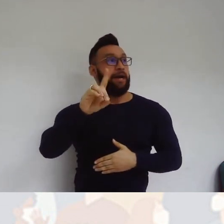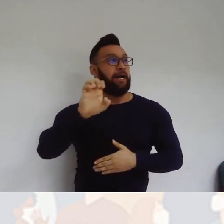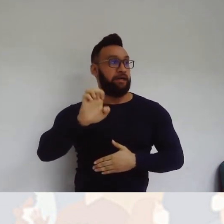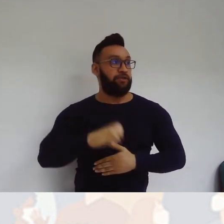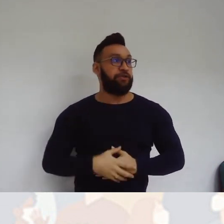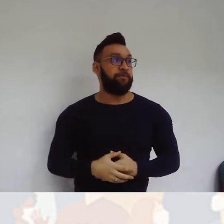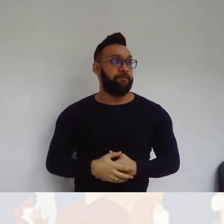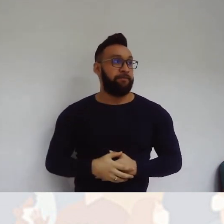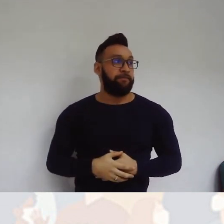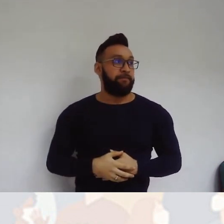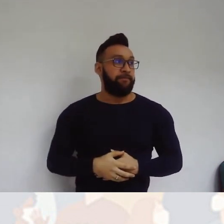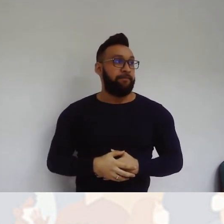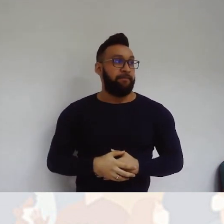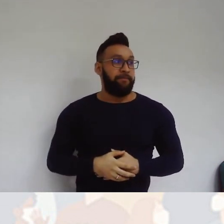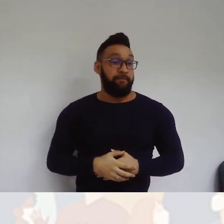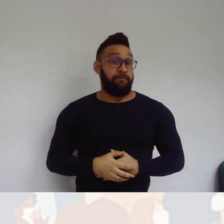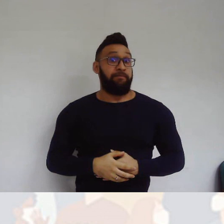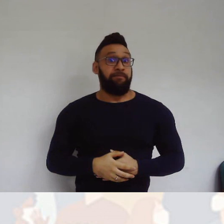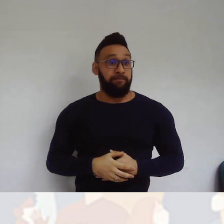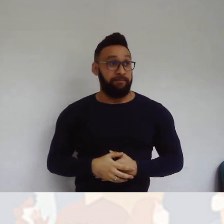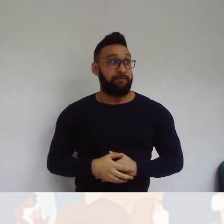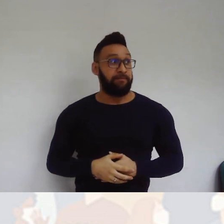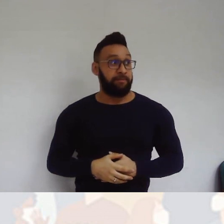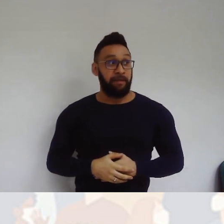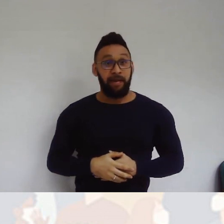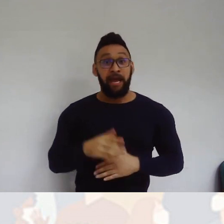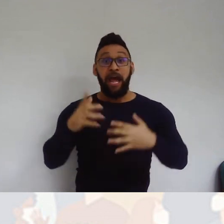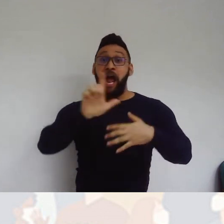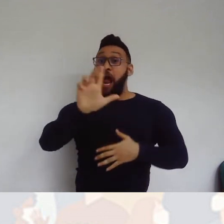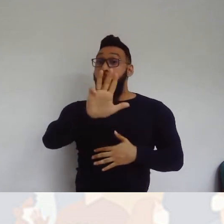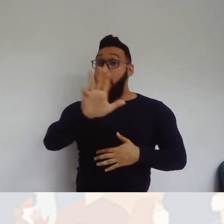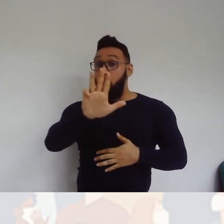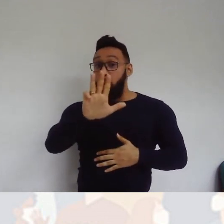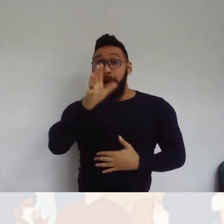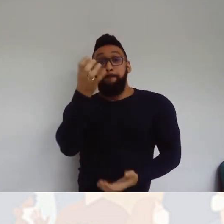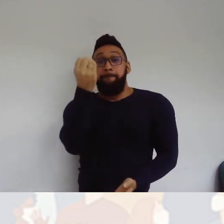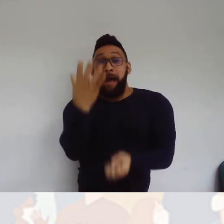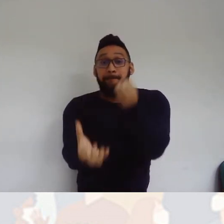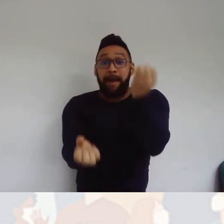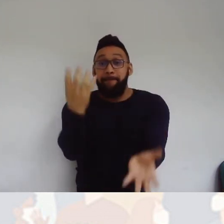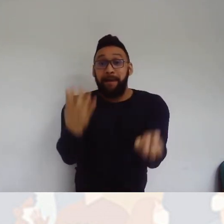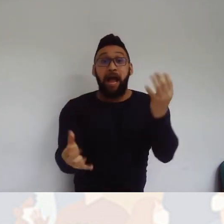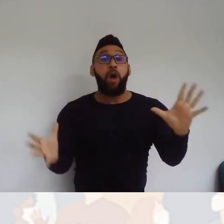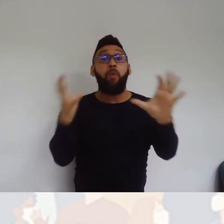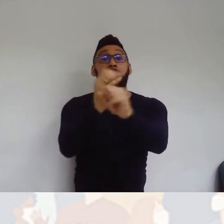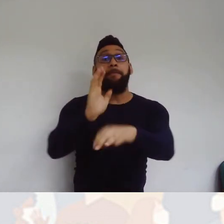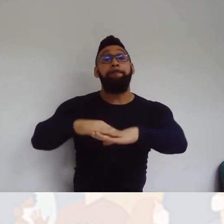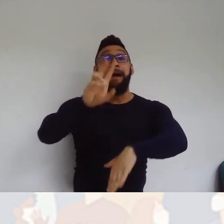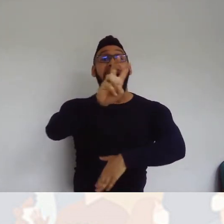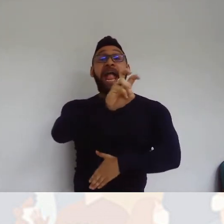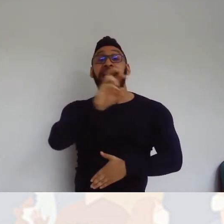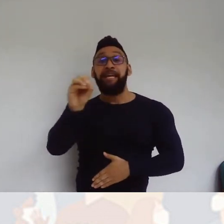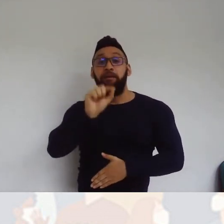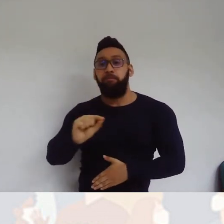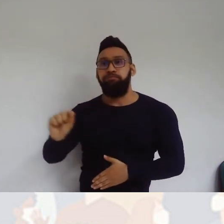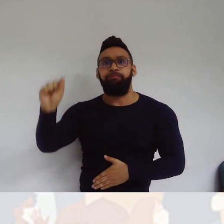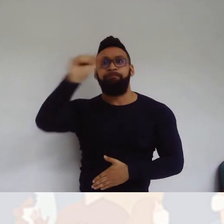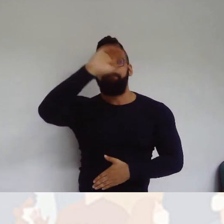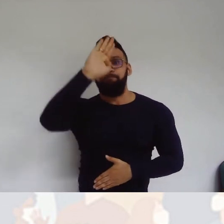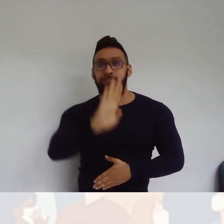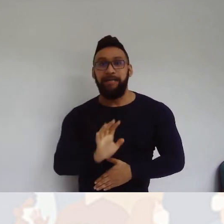mais de 500 feitos por o governo do Lula e da Dilma. então, e estou aqui